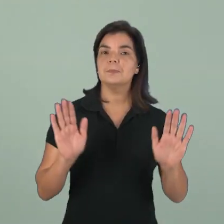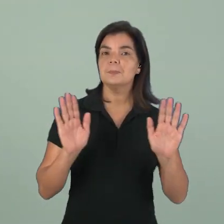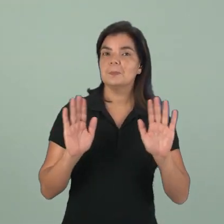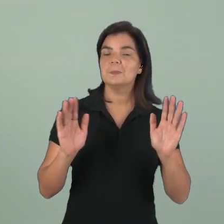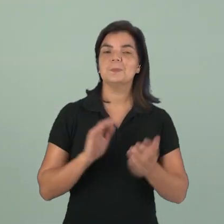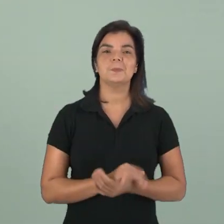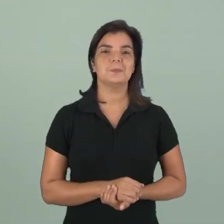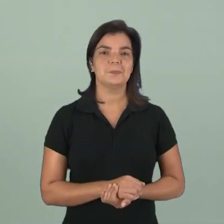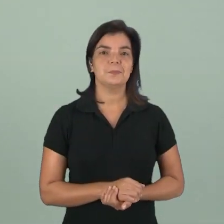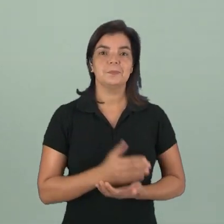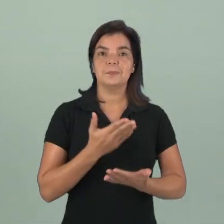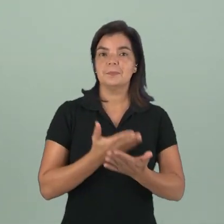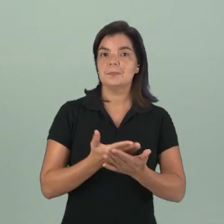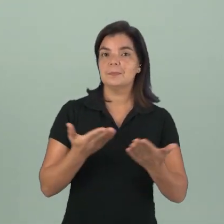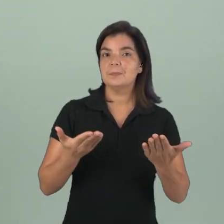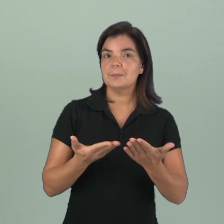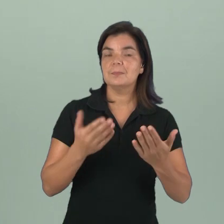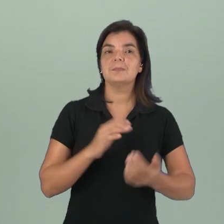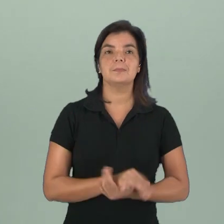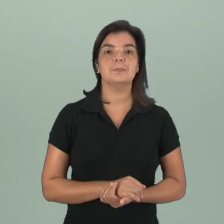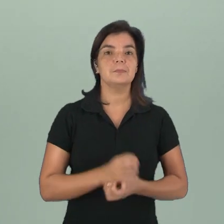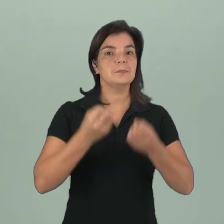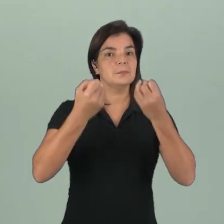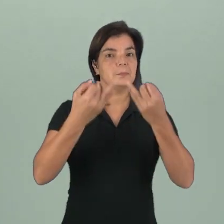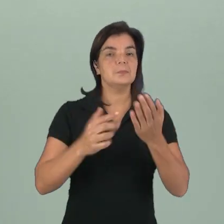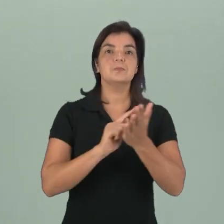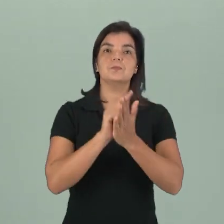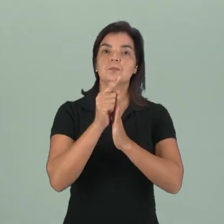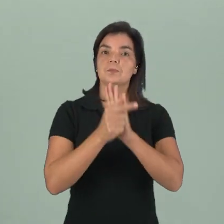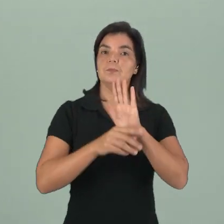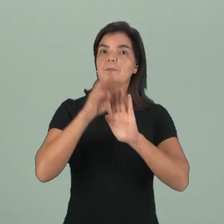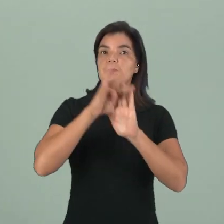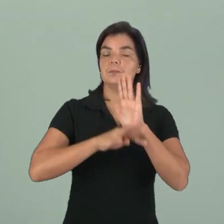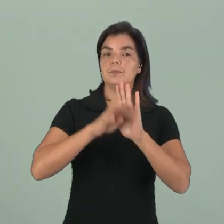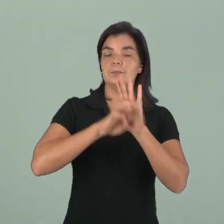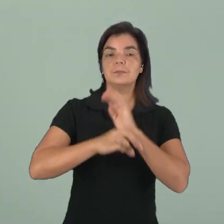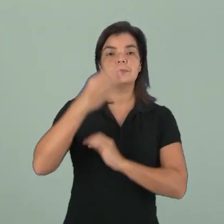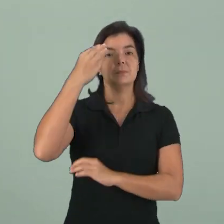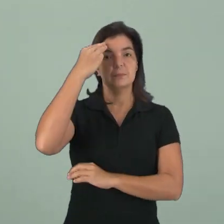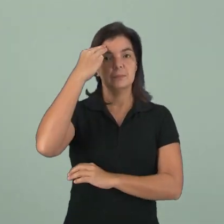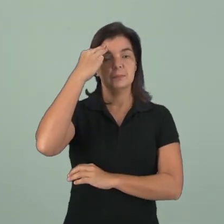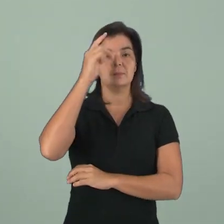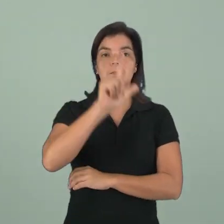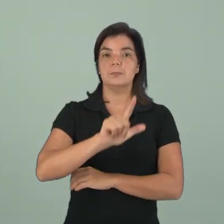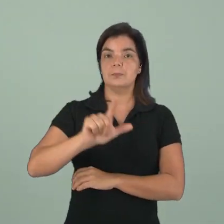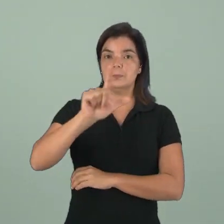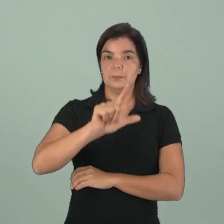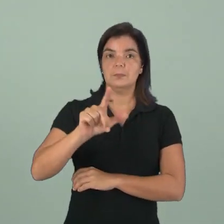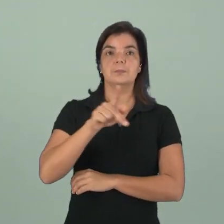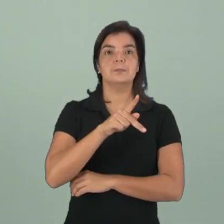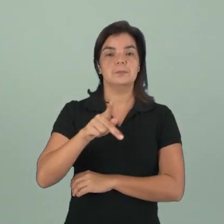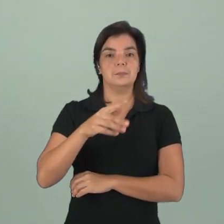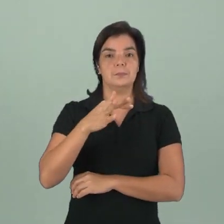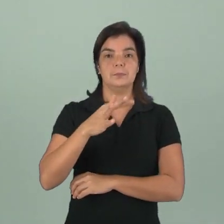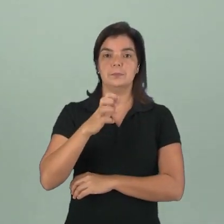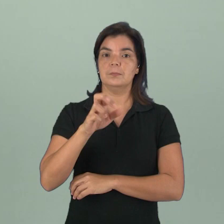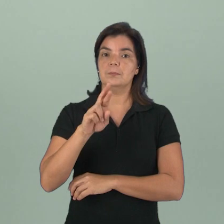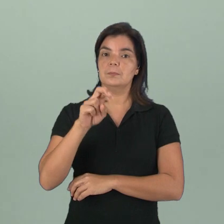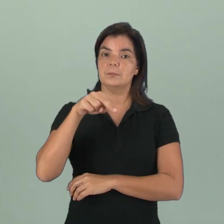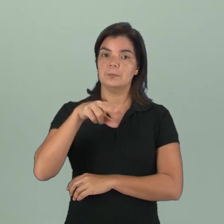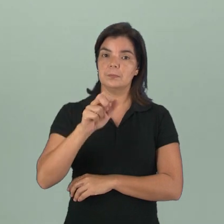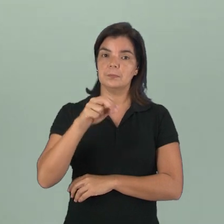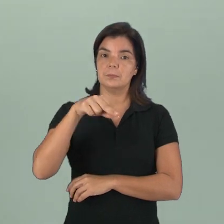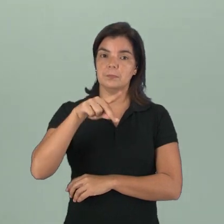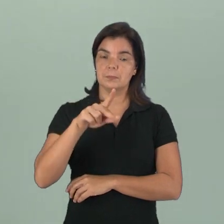Olá, turma! Na aula de hoje, nós iremos falar sobre o gênero textual Memórias Literárias. Eu sou a professora Fernanda, professora de